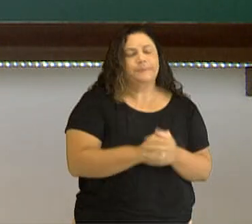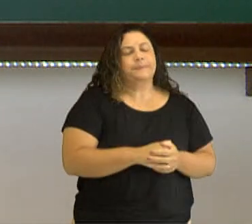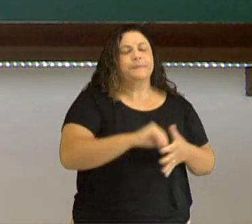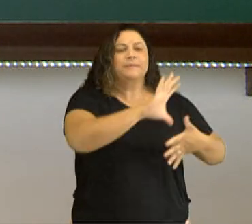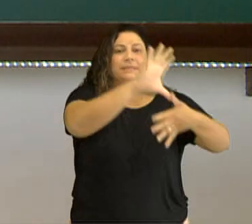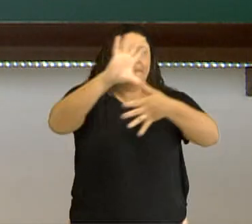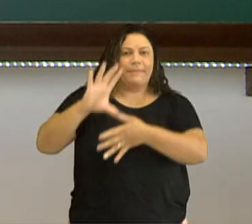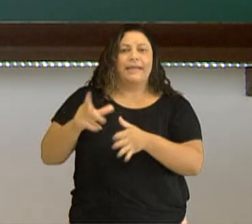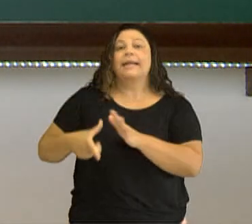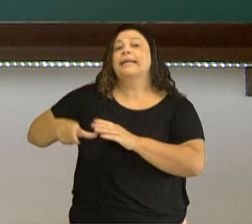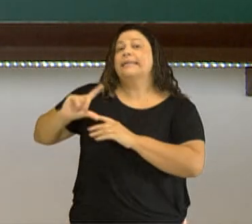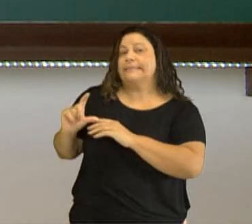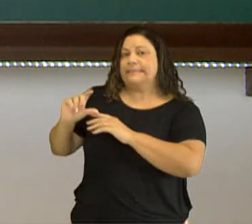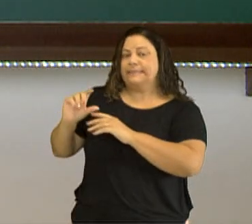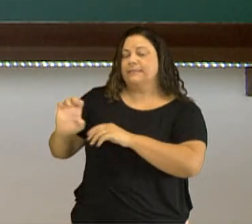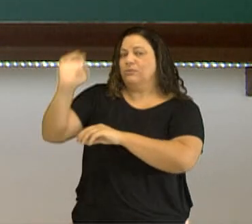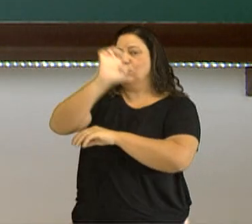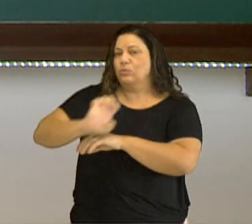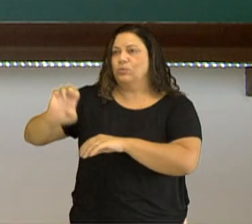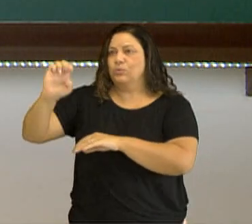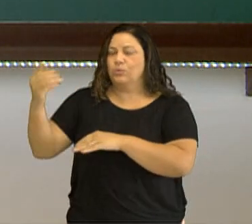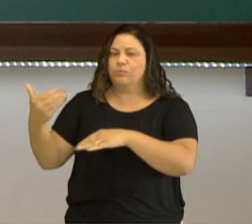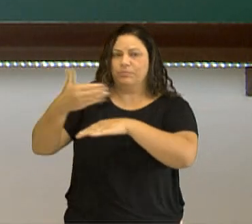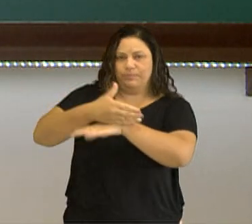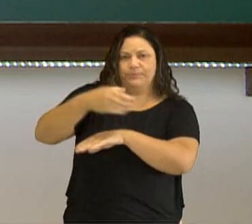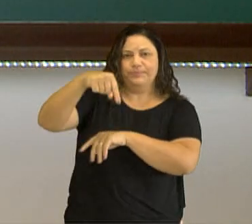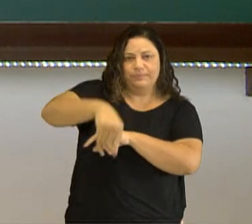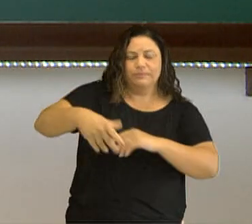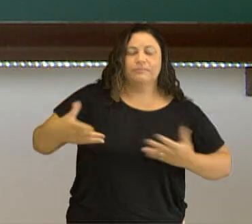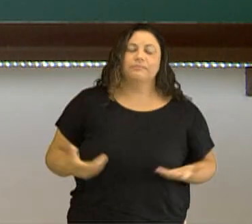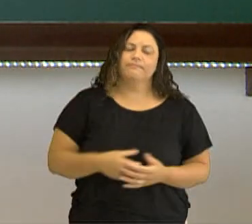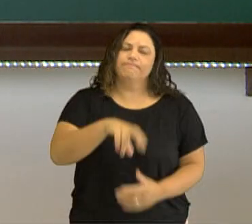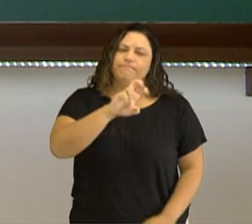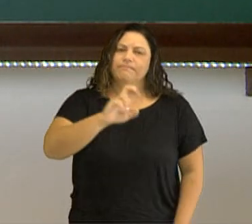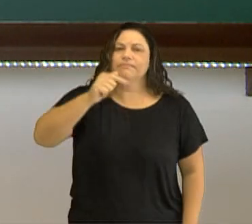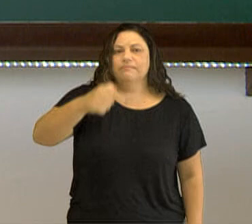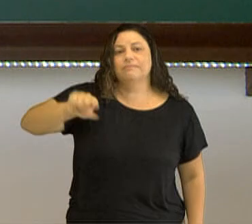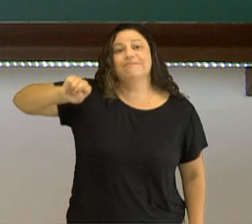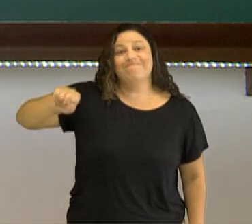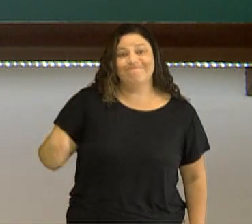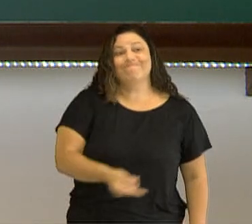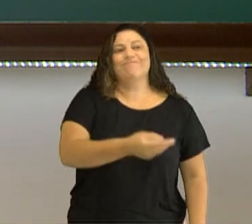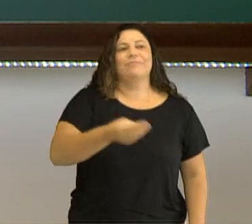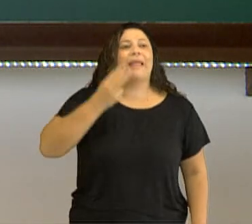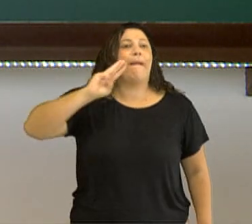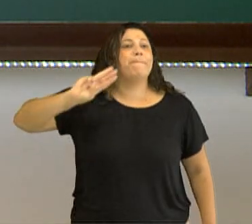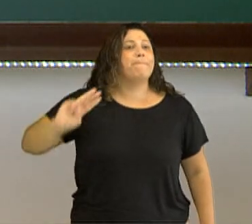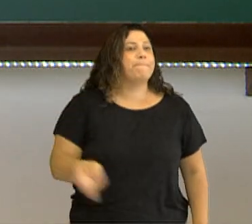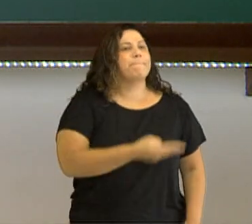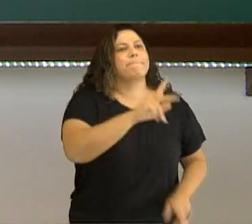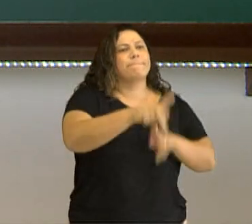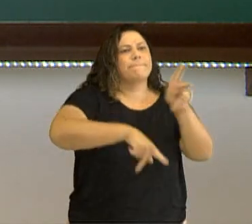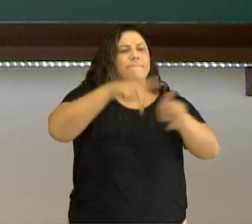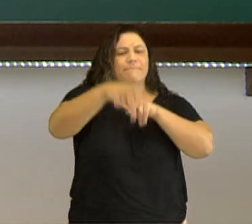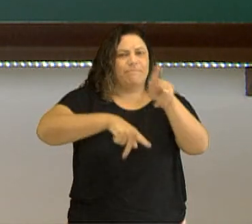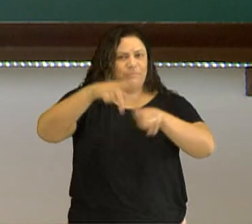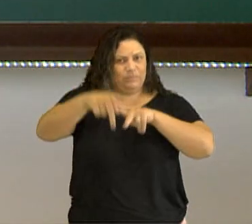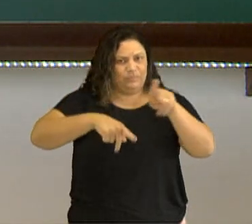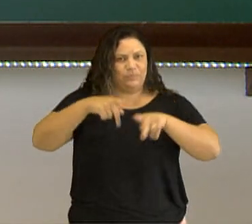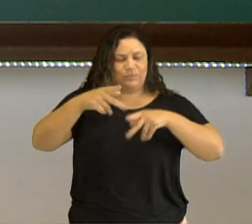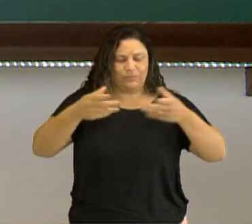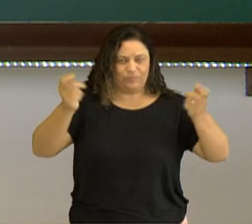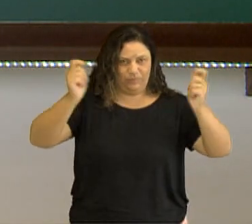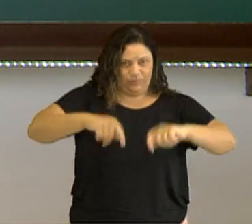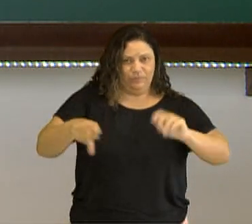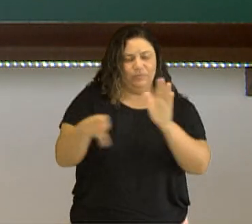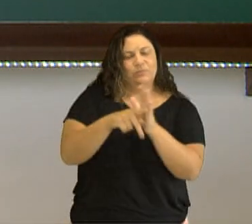da chegada dos europeus, viviam cerca de 57 milhões de pessoas, povos que a gente pode chamá-los